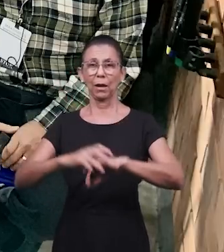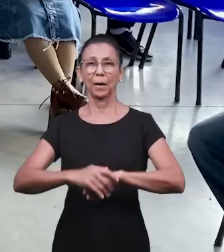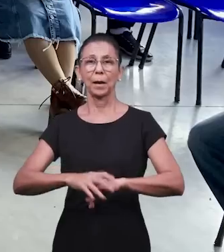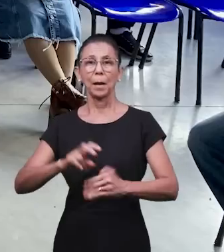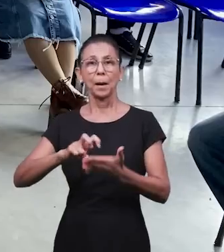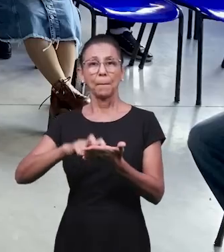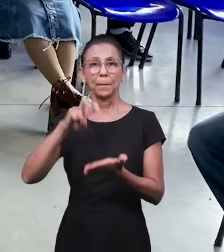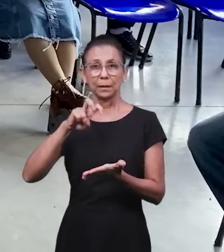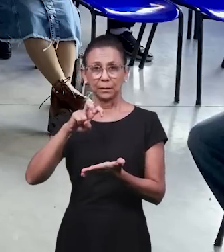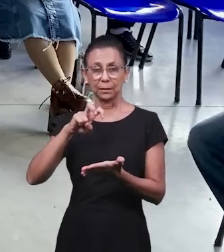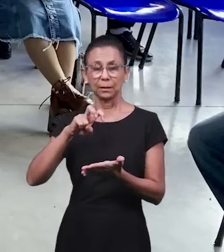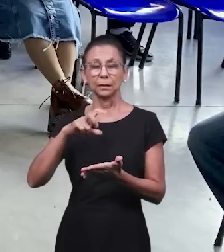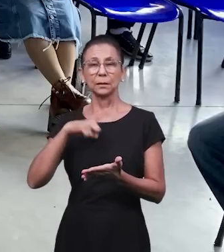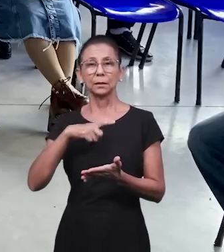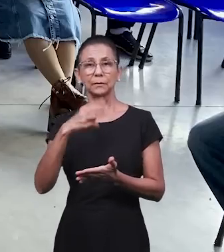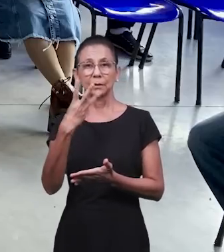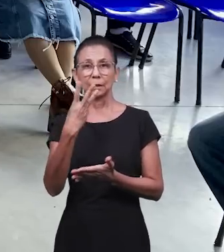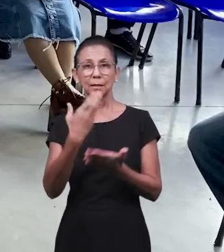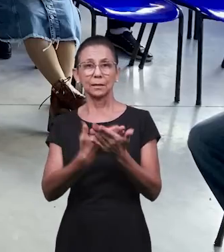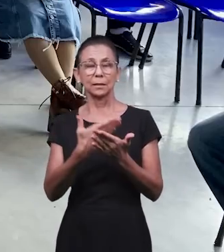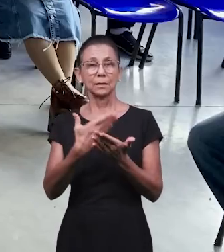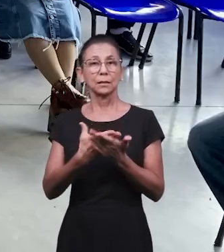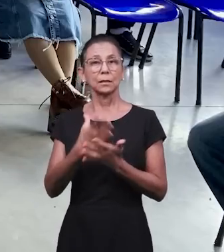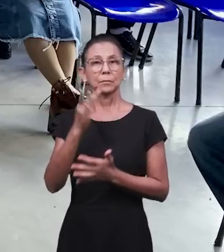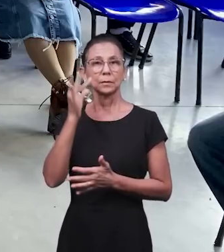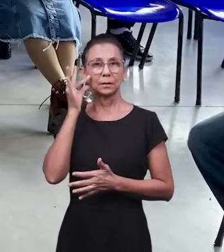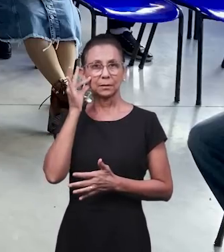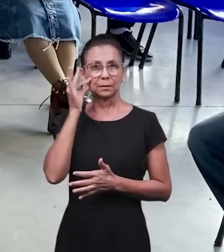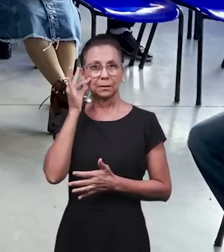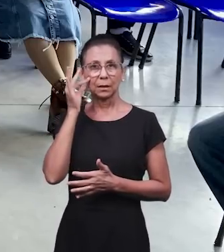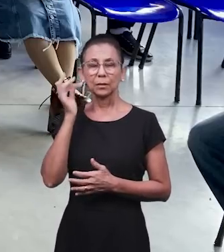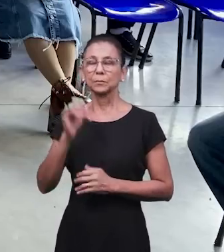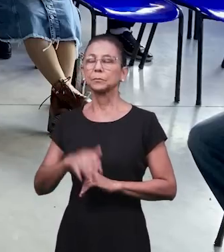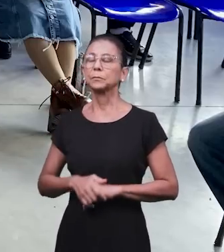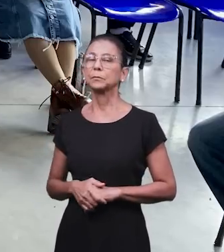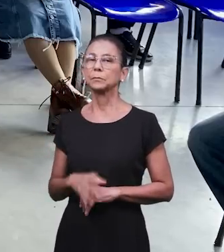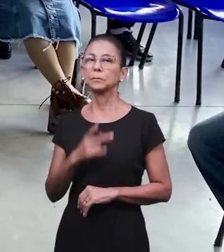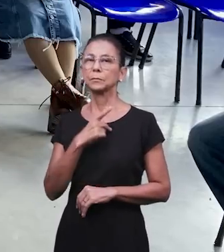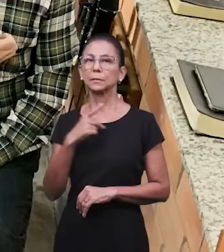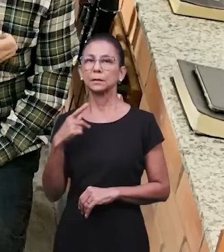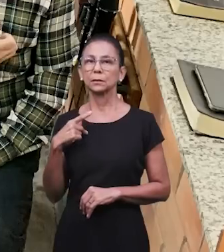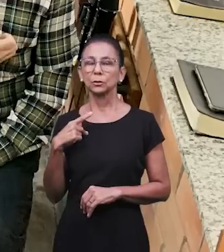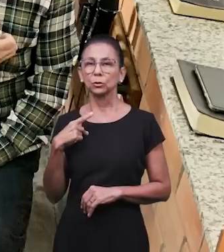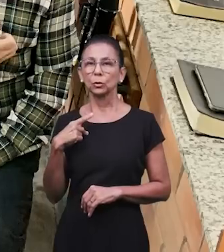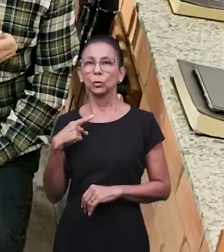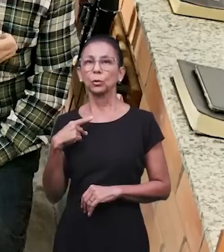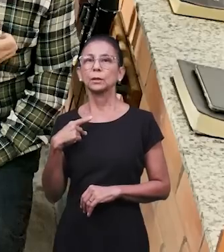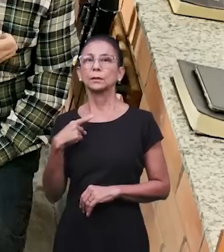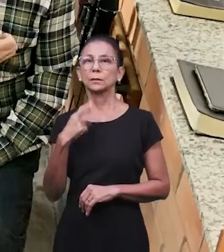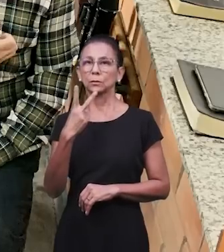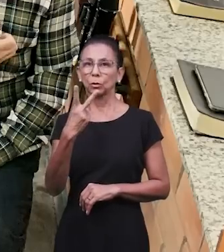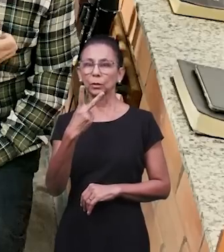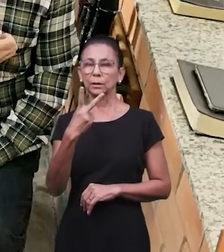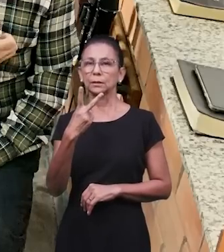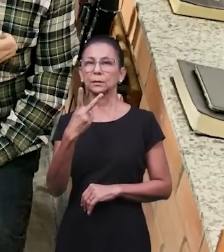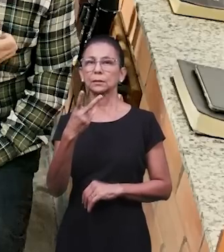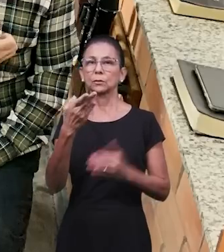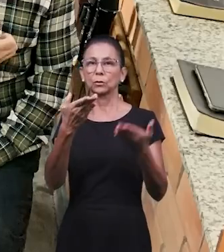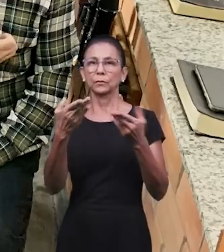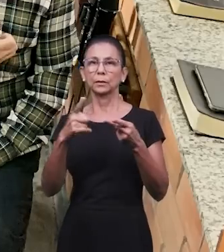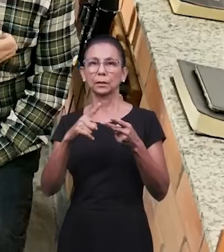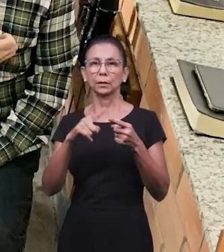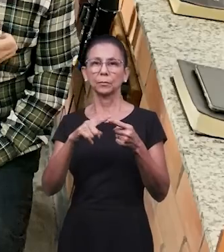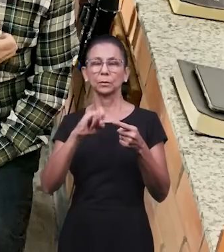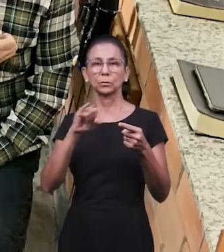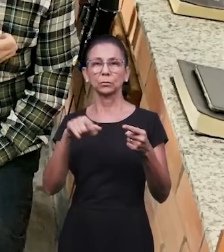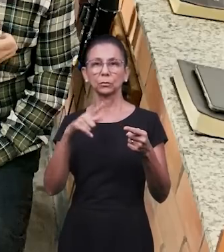ministradas 3 aulas presenciais e tivemos a participação especial de 2 pastores convidados para este seminário. pastor João